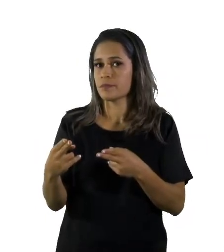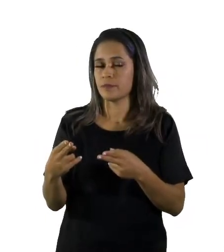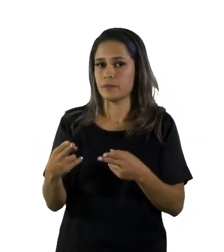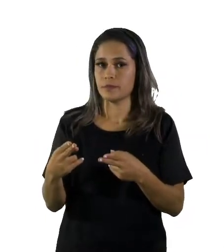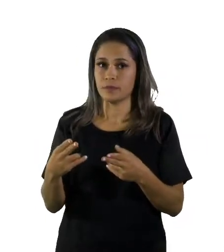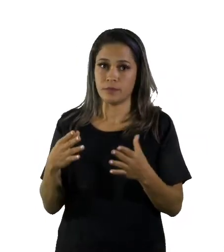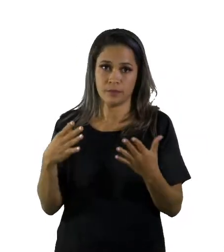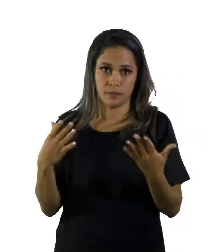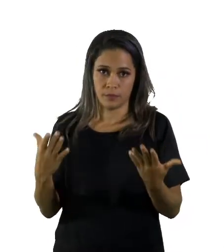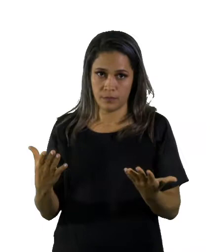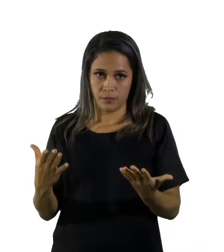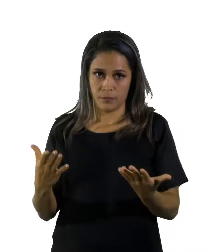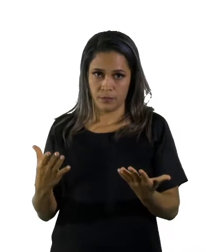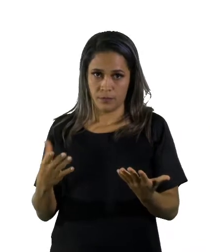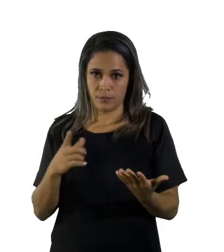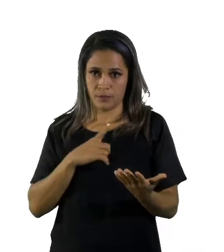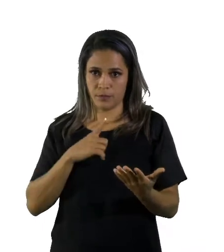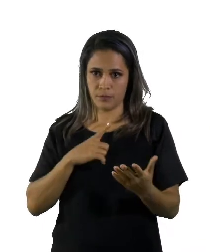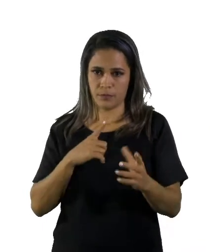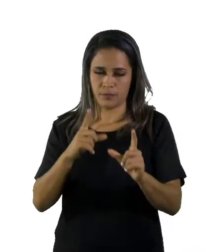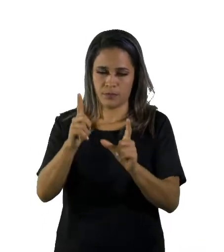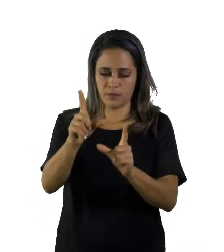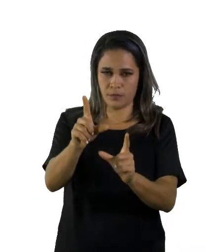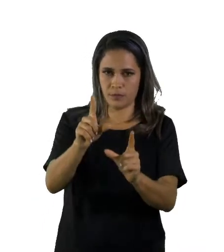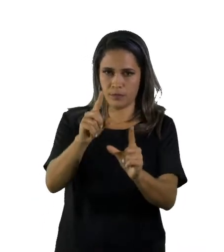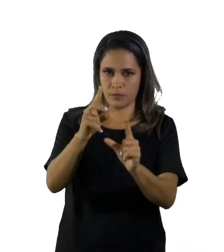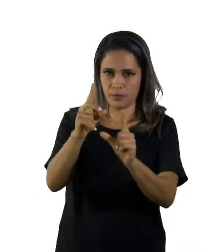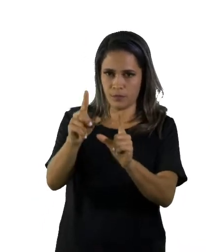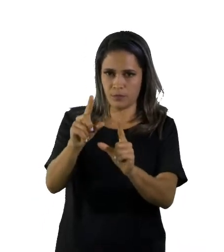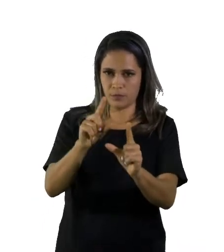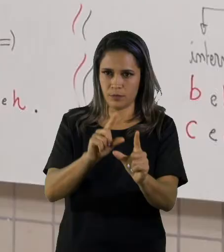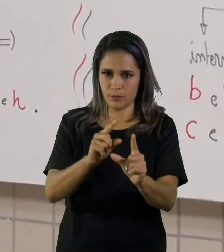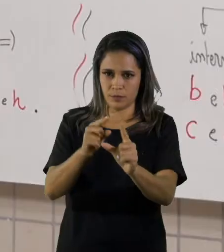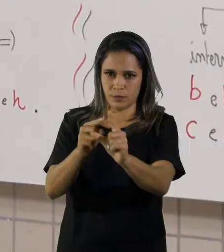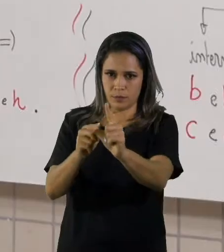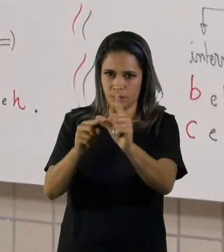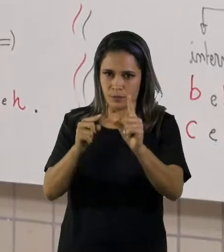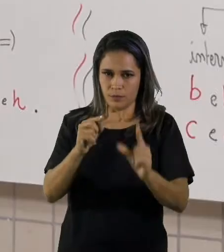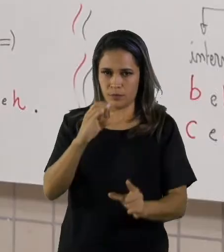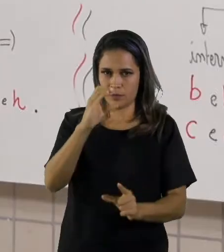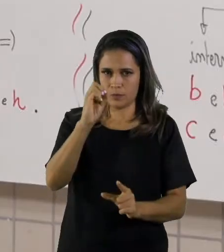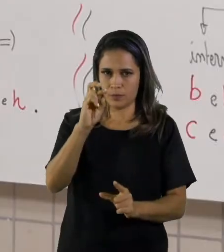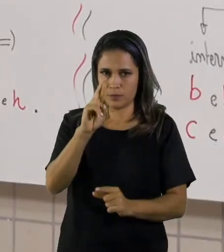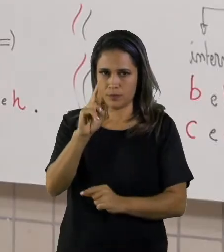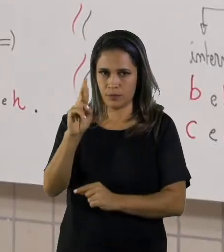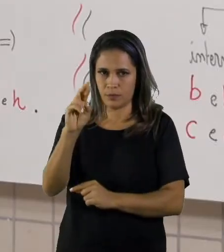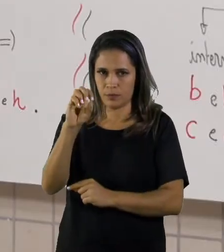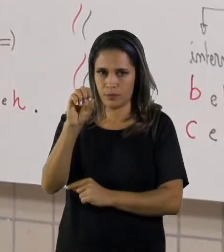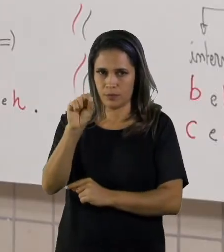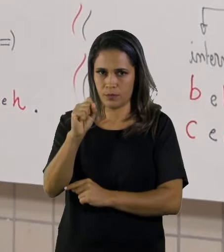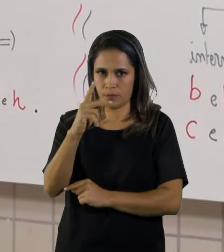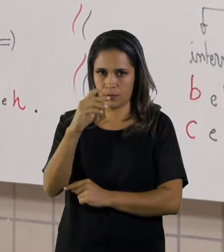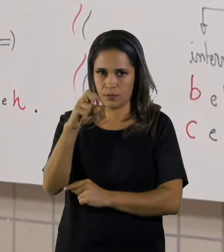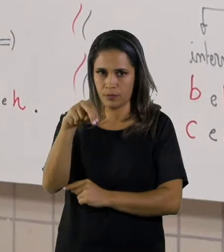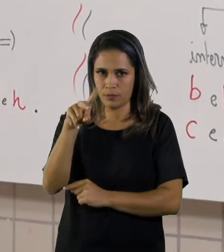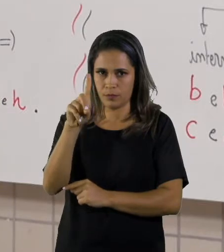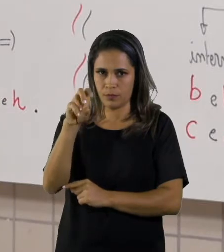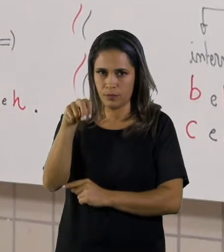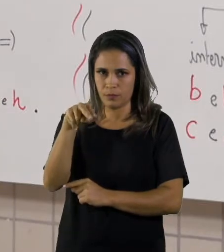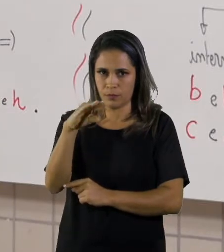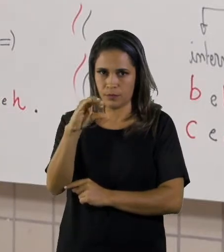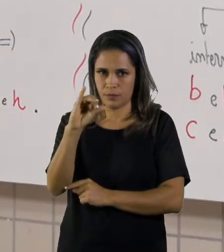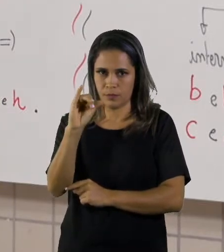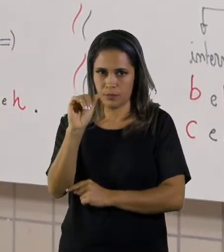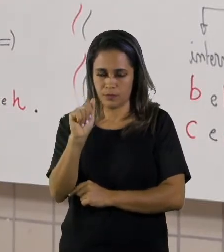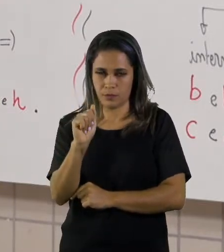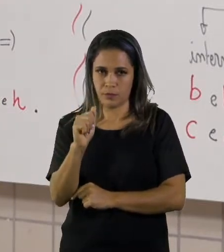eles têm uma correspondência, ok? Então, o ângulo A e o ângulo E, eu